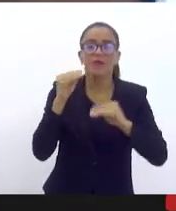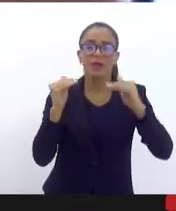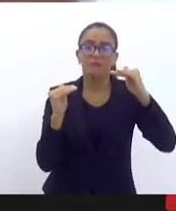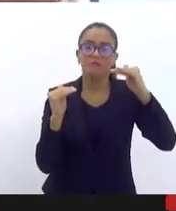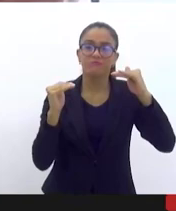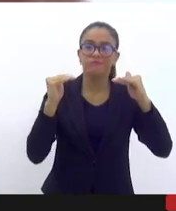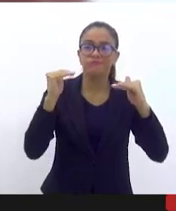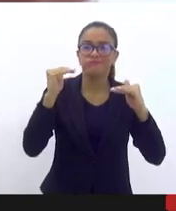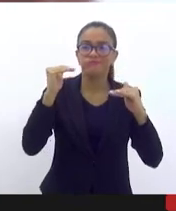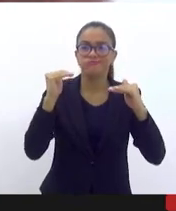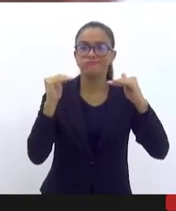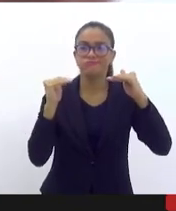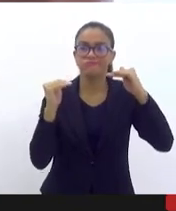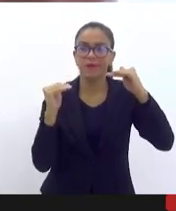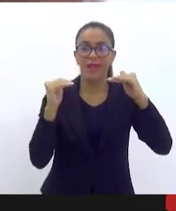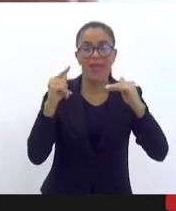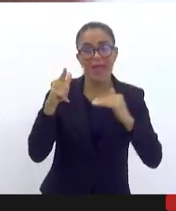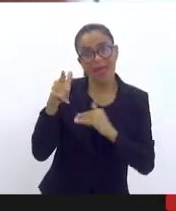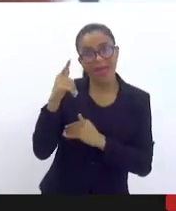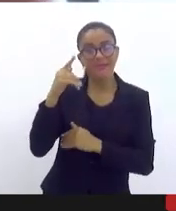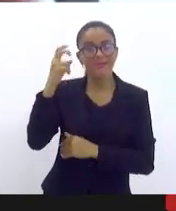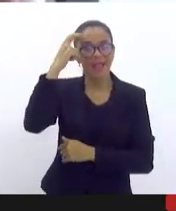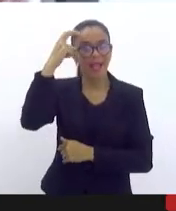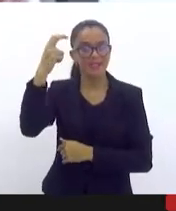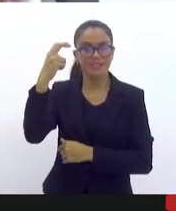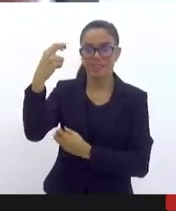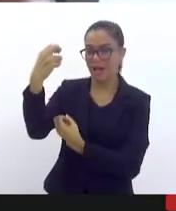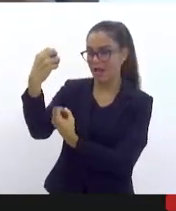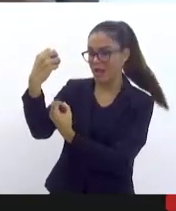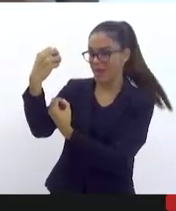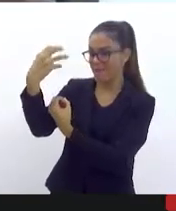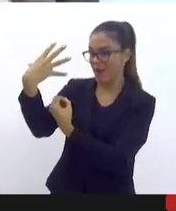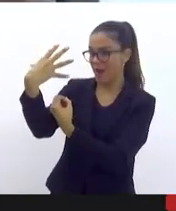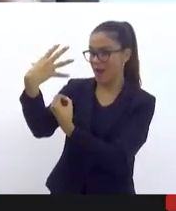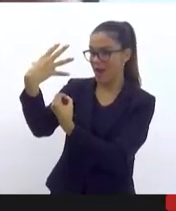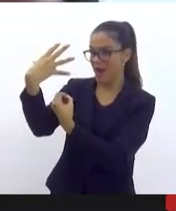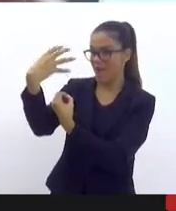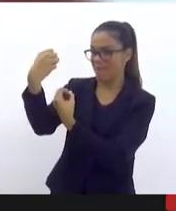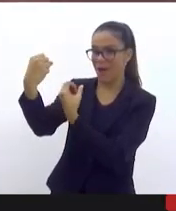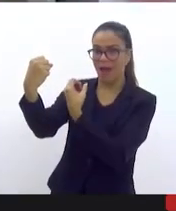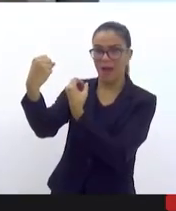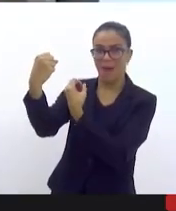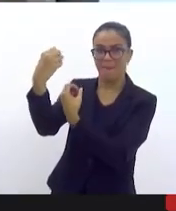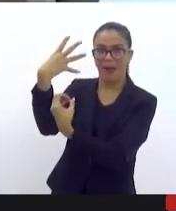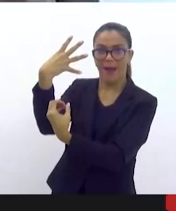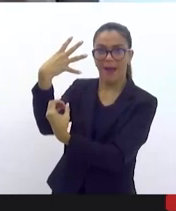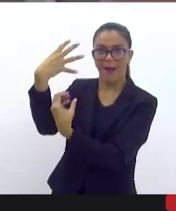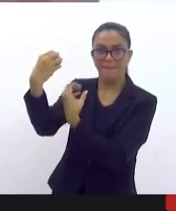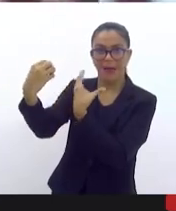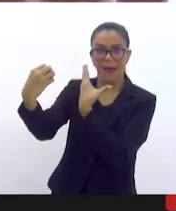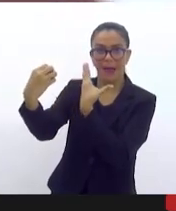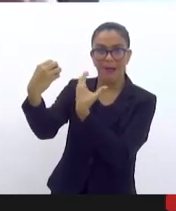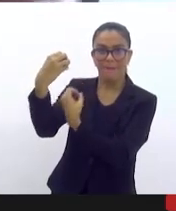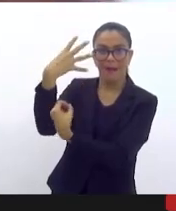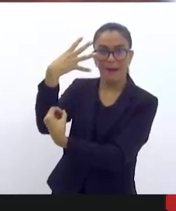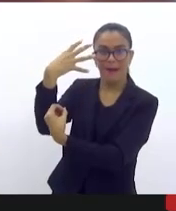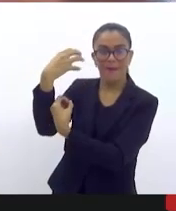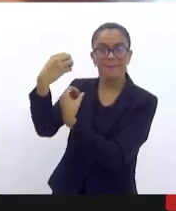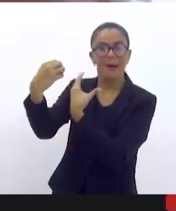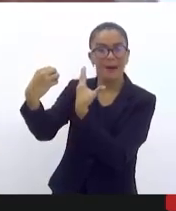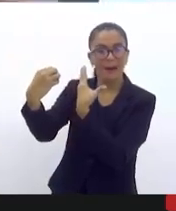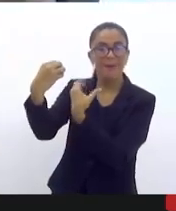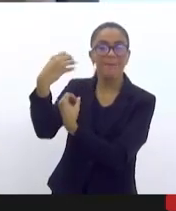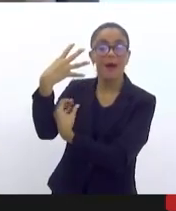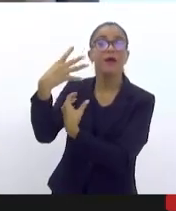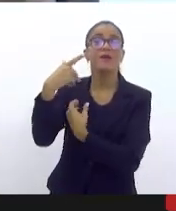ele é o semáforo inteligente ele abre mais quando precisa passar mais carro ele fecha mais quando ele faz